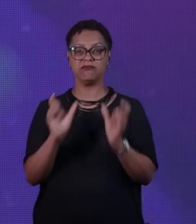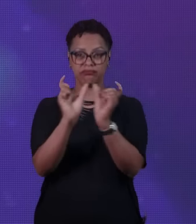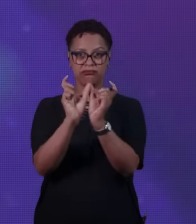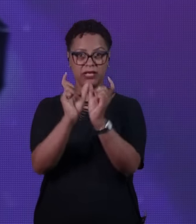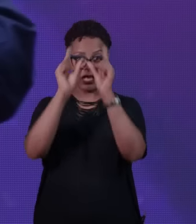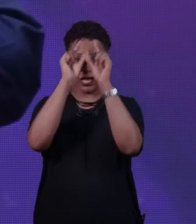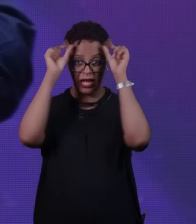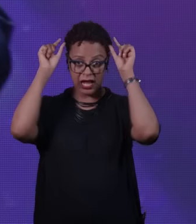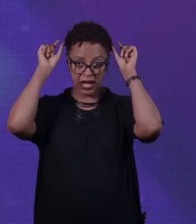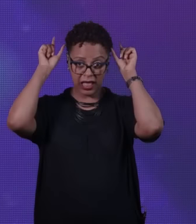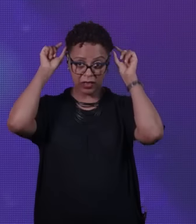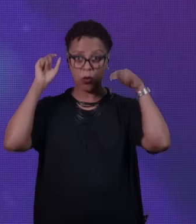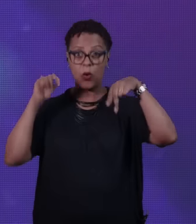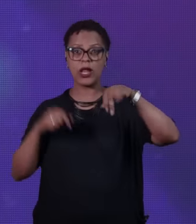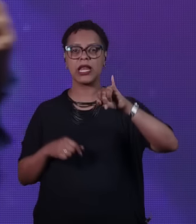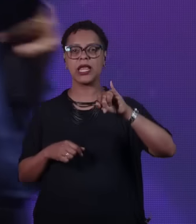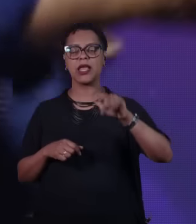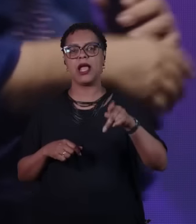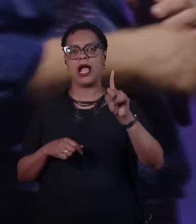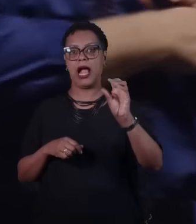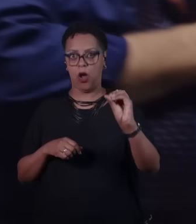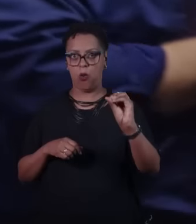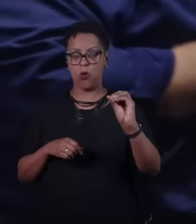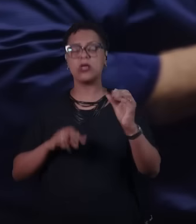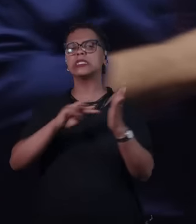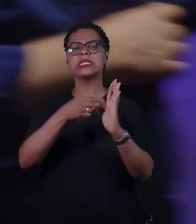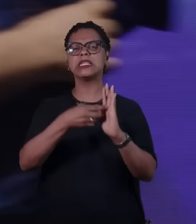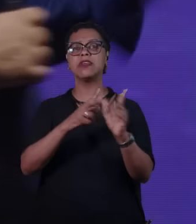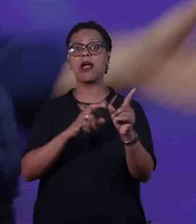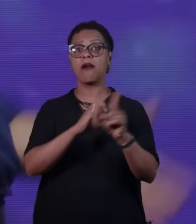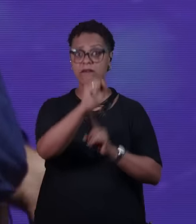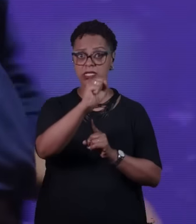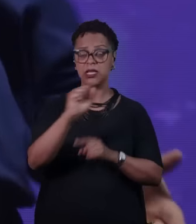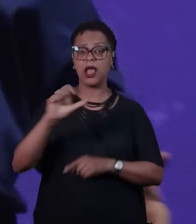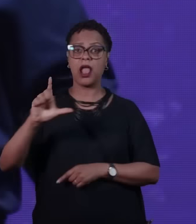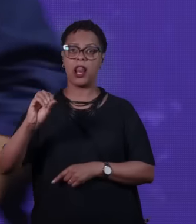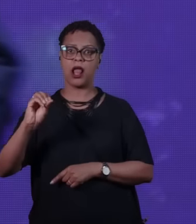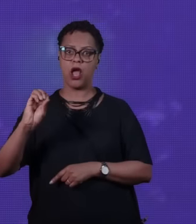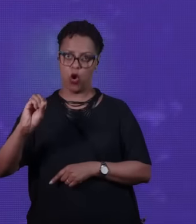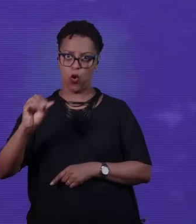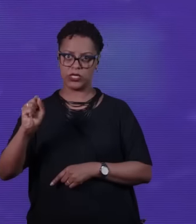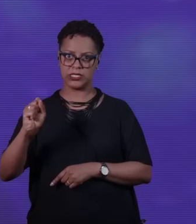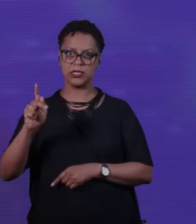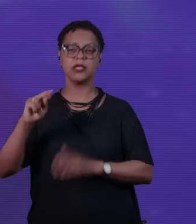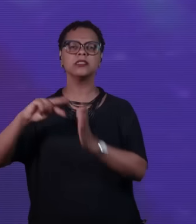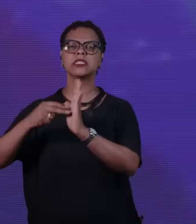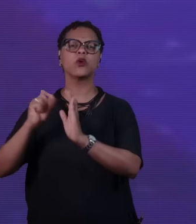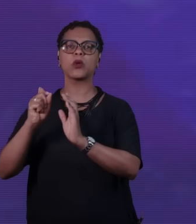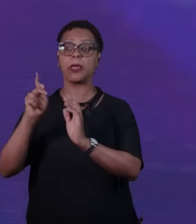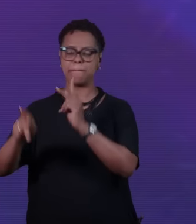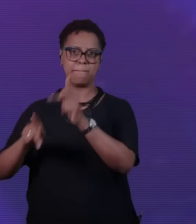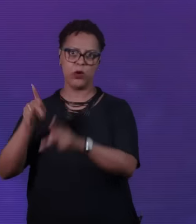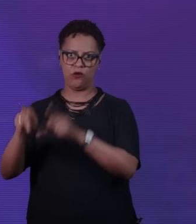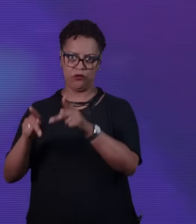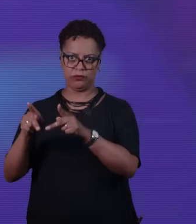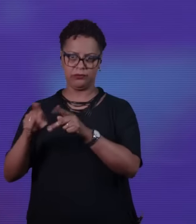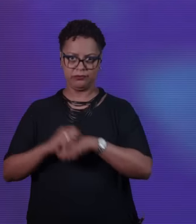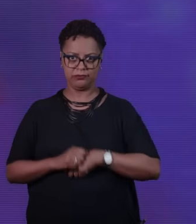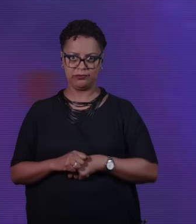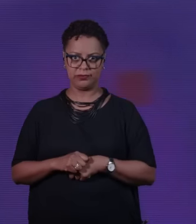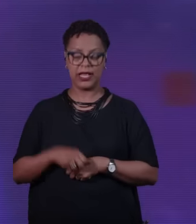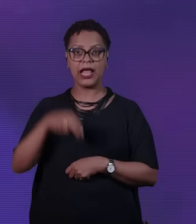gregos. Nikal é vencer e laos é povo. A palavra Nike,